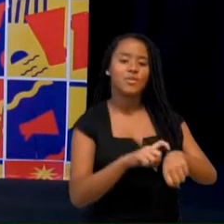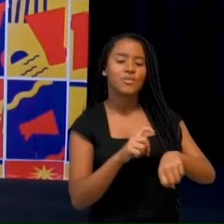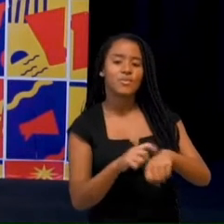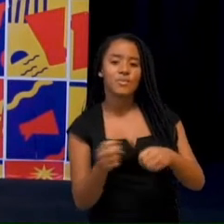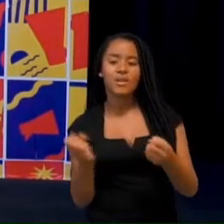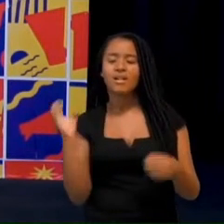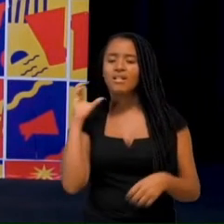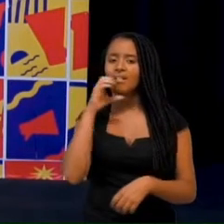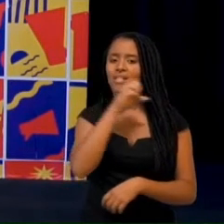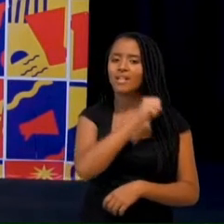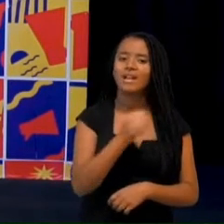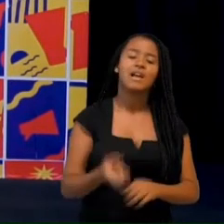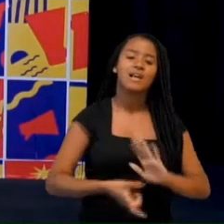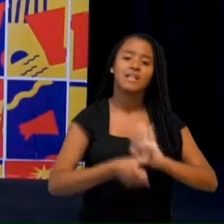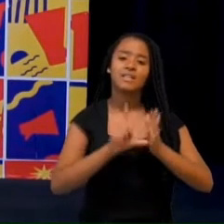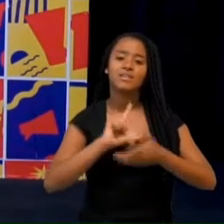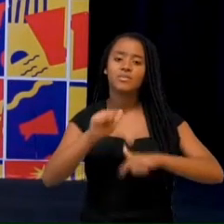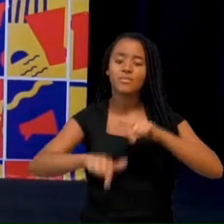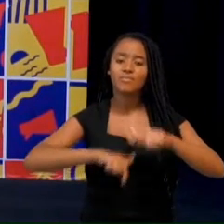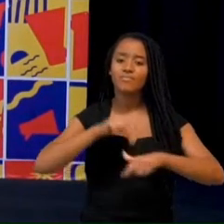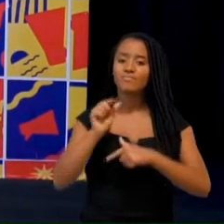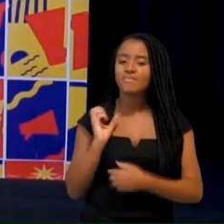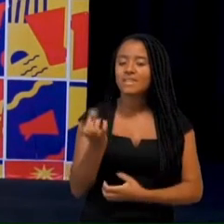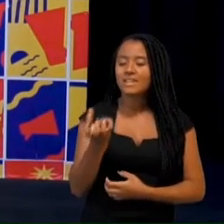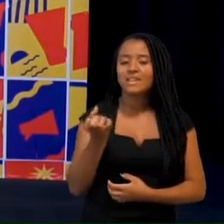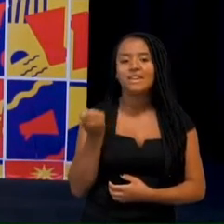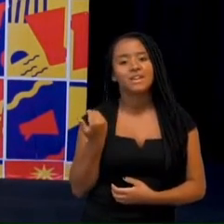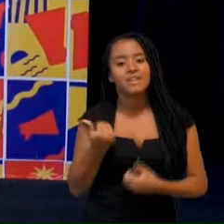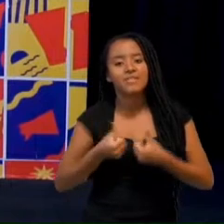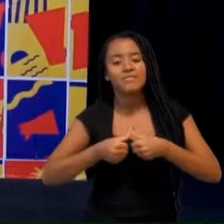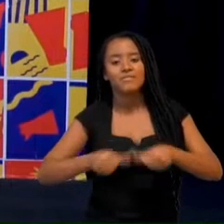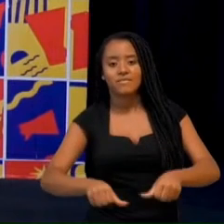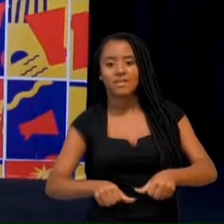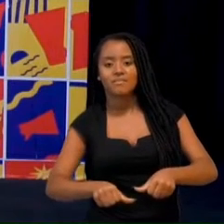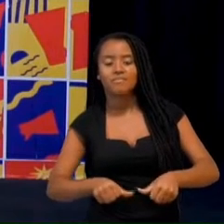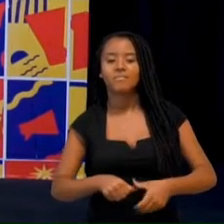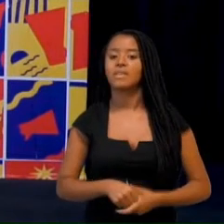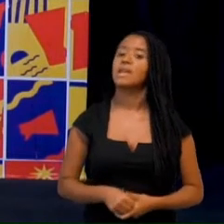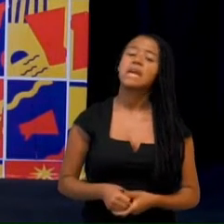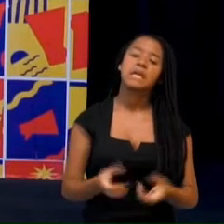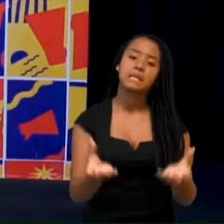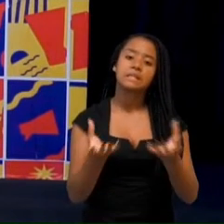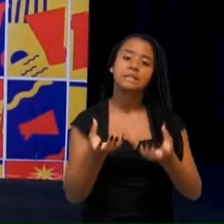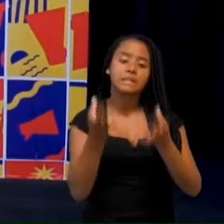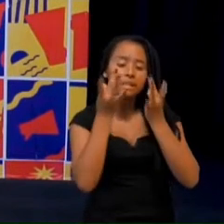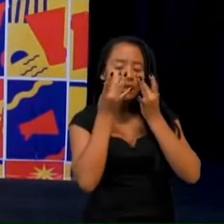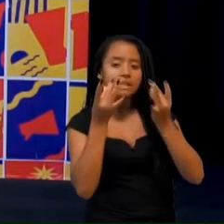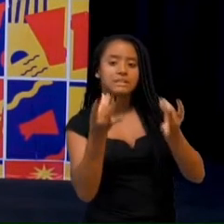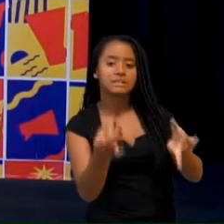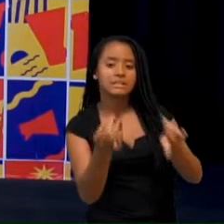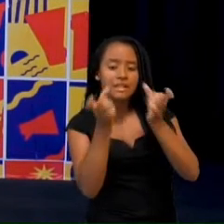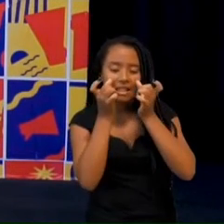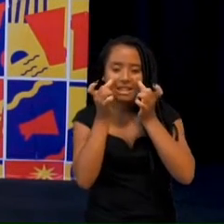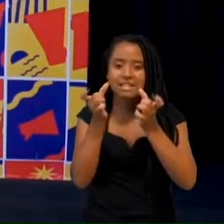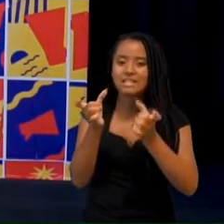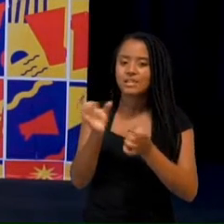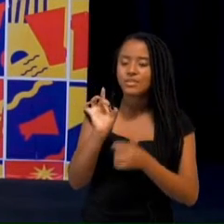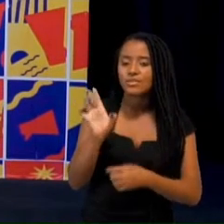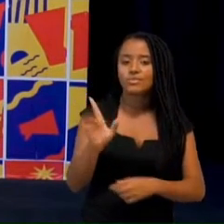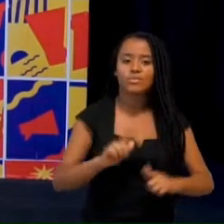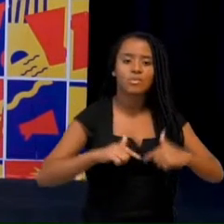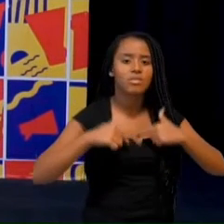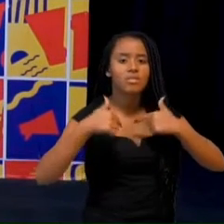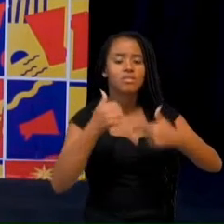tempo atrasada pro trabalho e querendo ficar tá sabendo que eu quero sua atenção nem precisa de elogio sou um café bom su